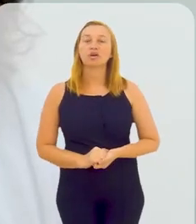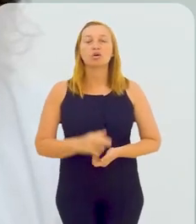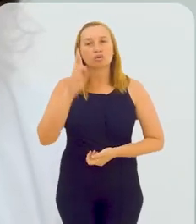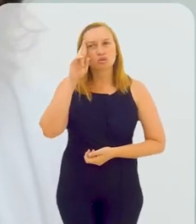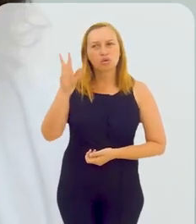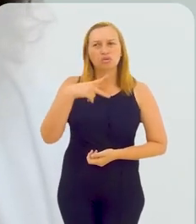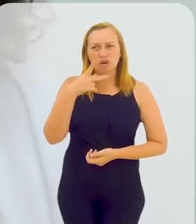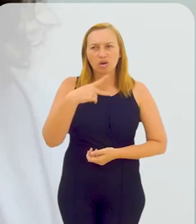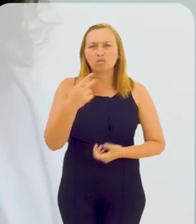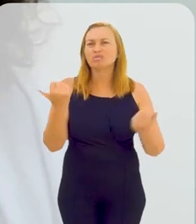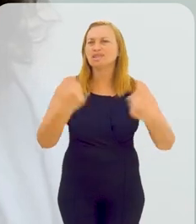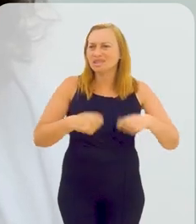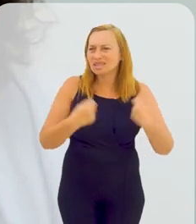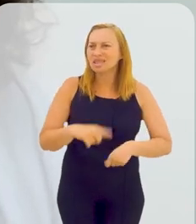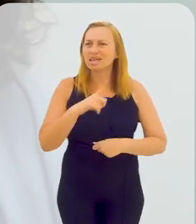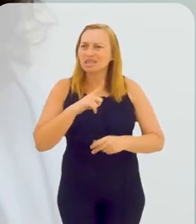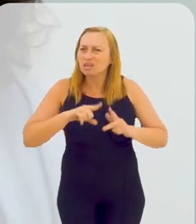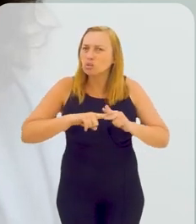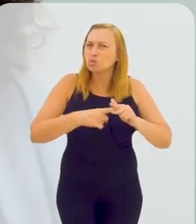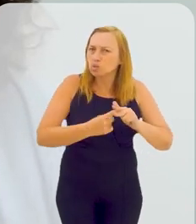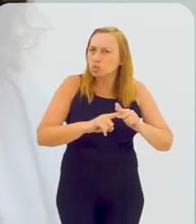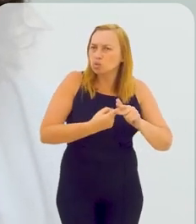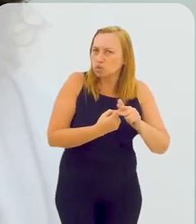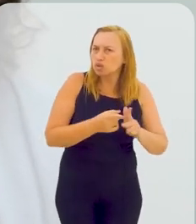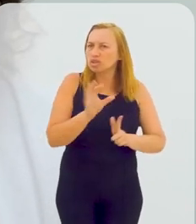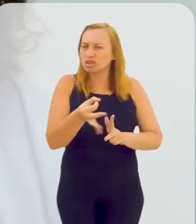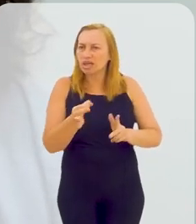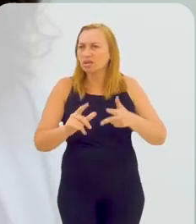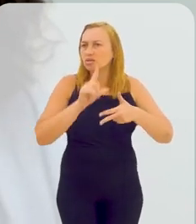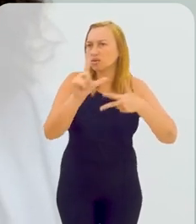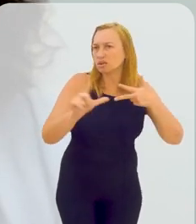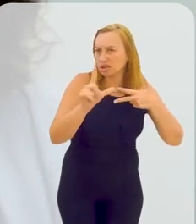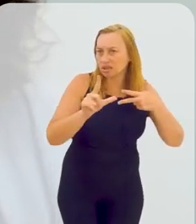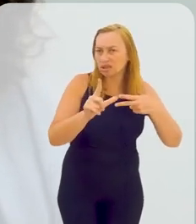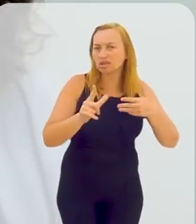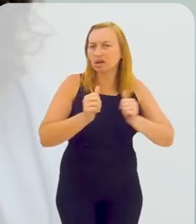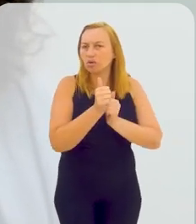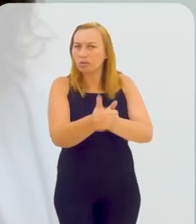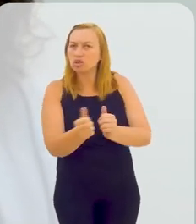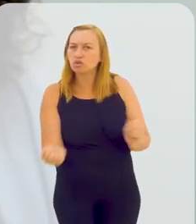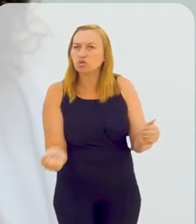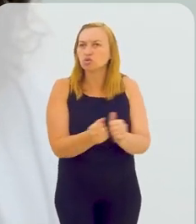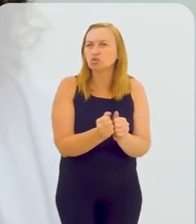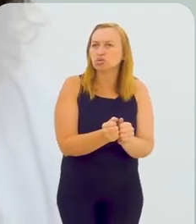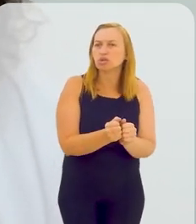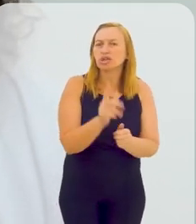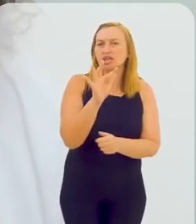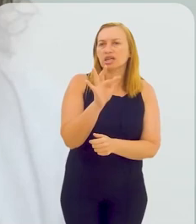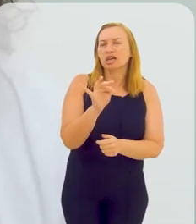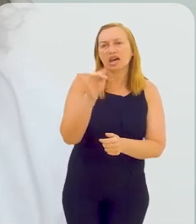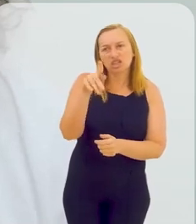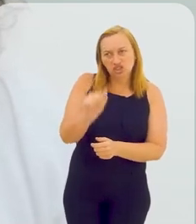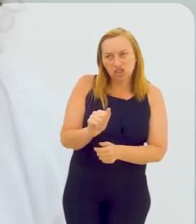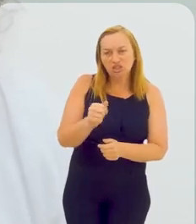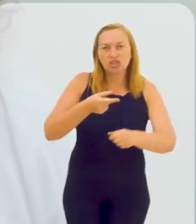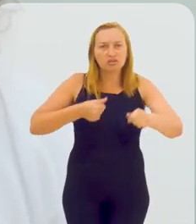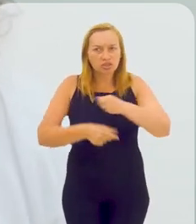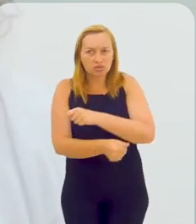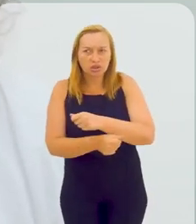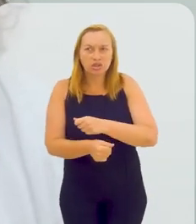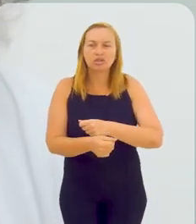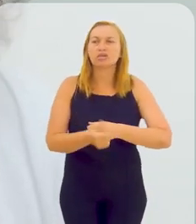falou, citou que tem uma necessidade de ajustes legais, né, do legislativo estar caminhando junto nessa agenda de grandes